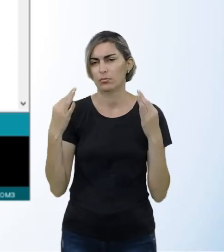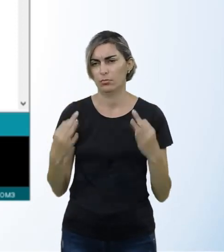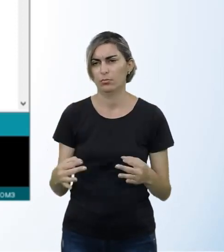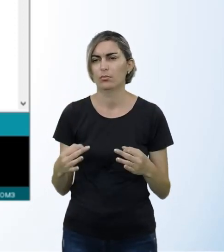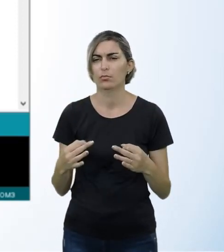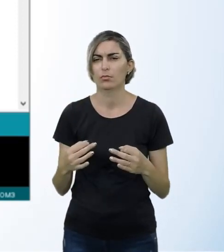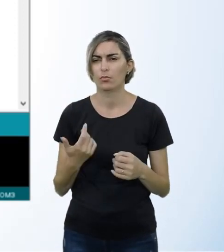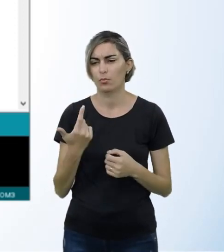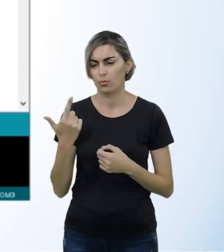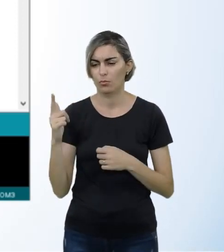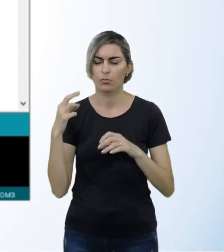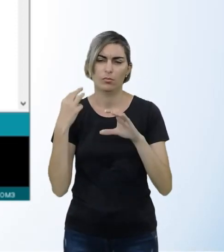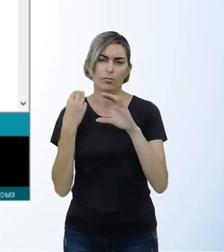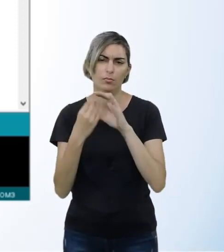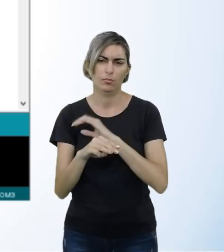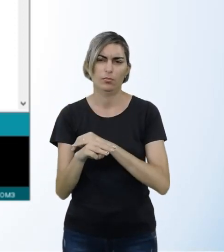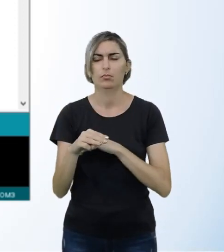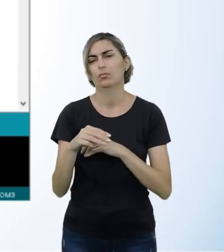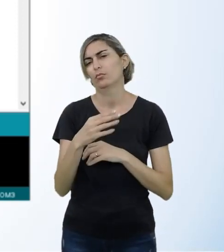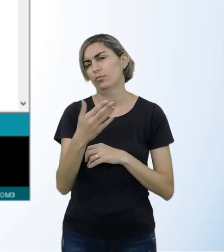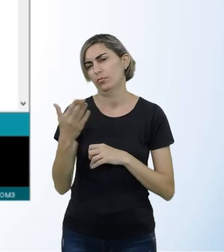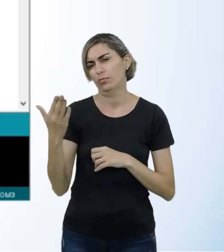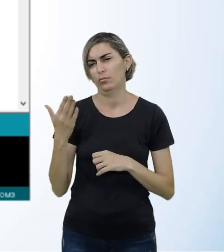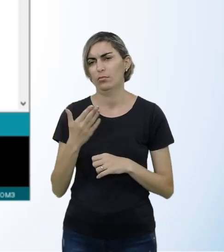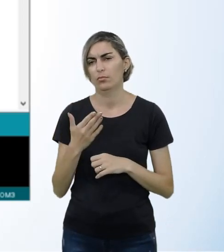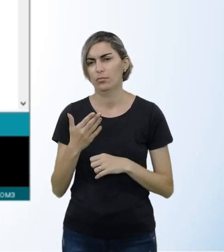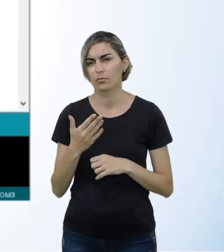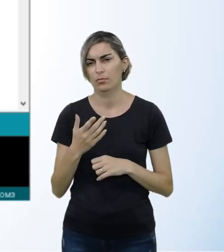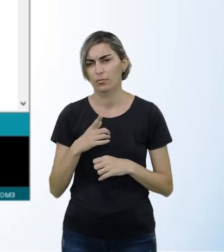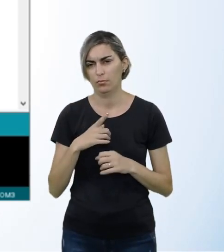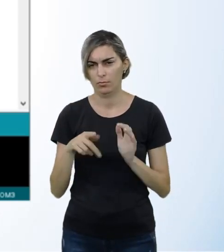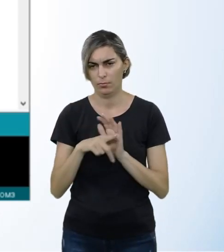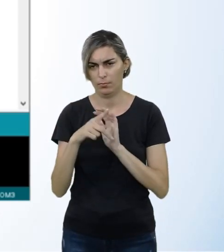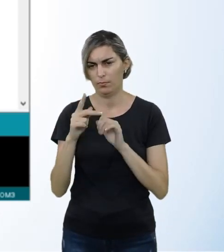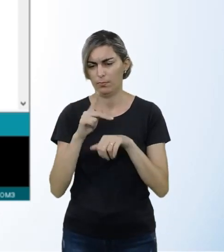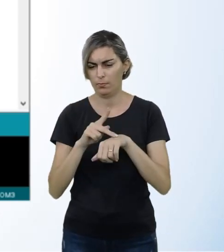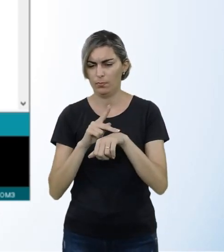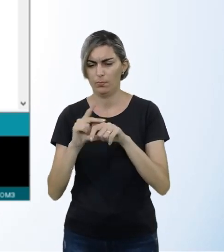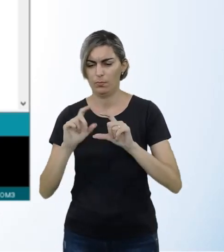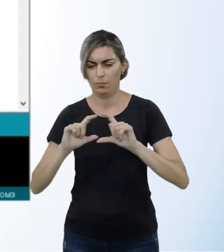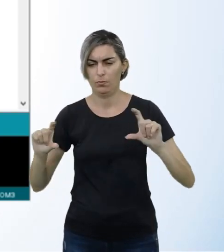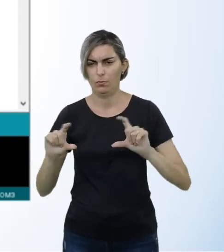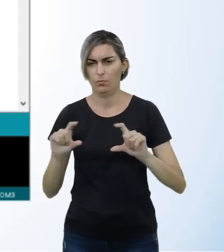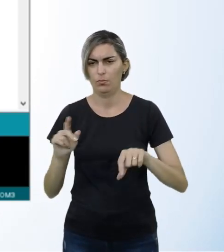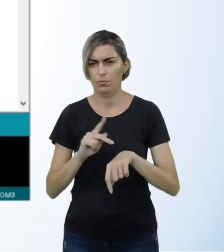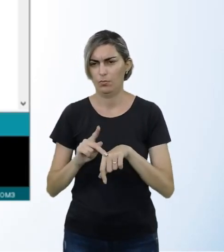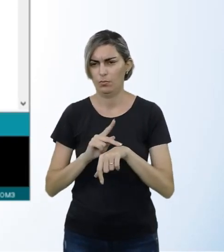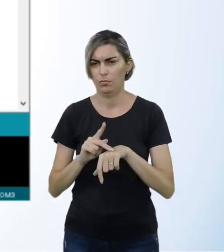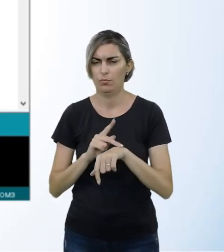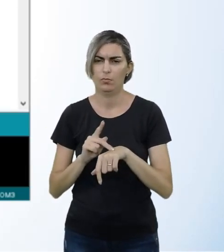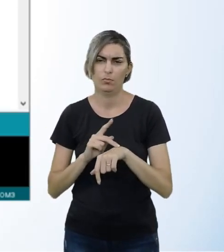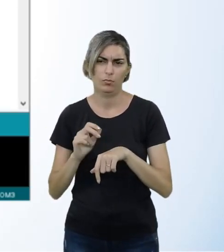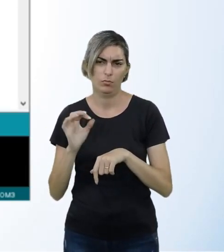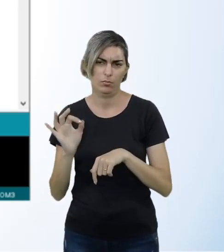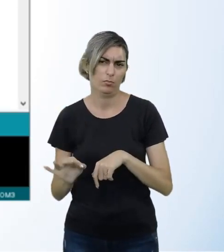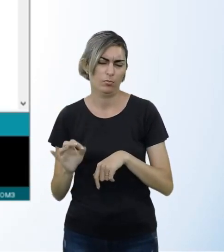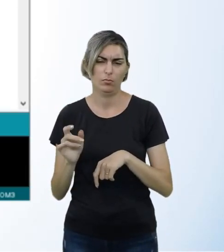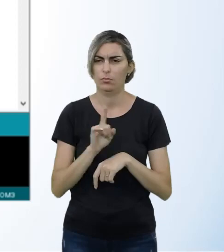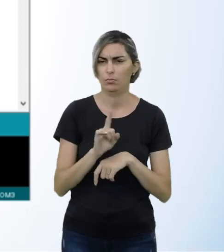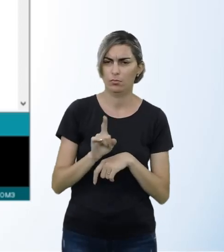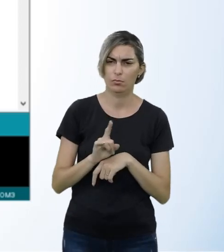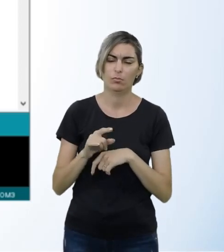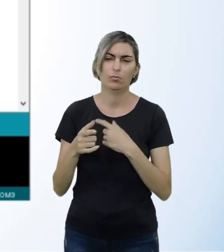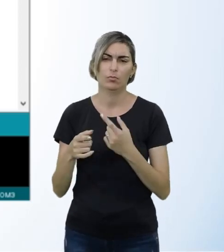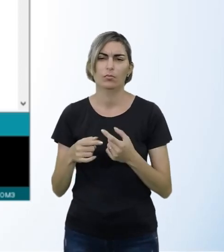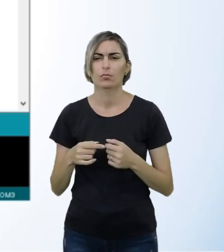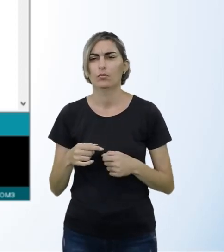correta. Outras mensagens você recebe aqui nessa parte preta aqui, por exemplo, se a gravação foi correta, se não foi, como é que o processo está